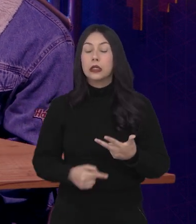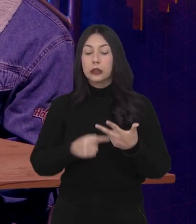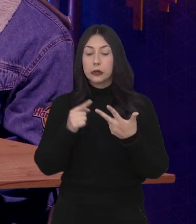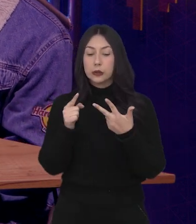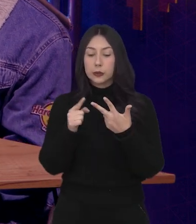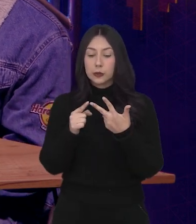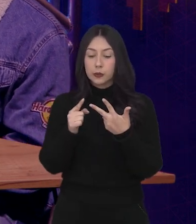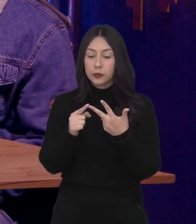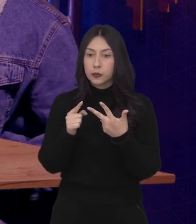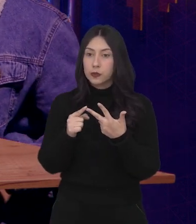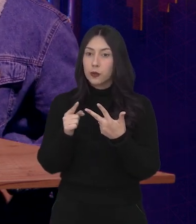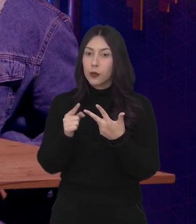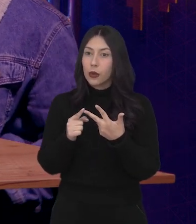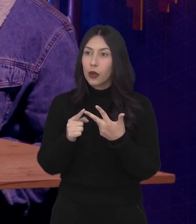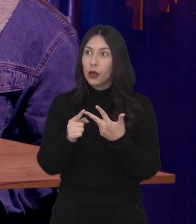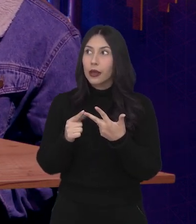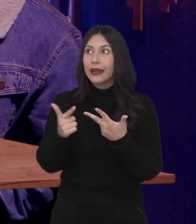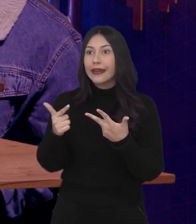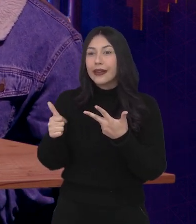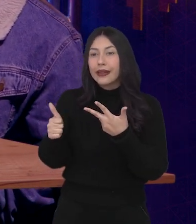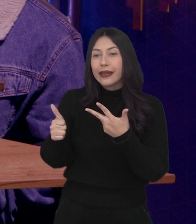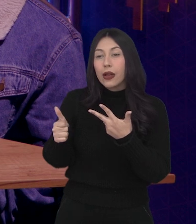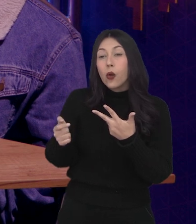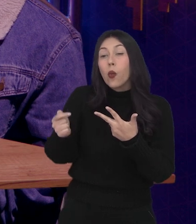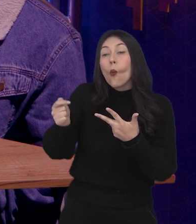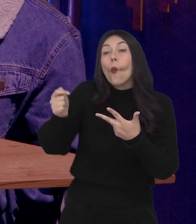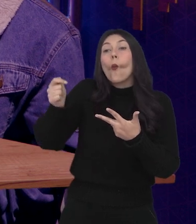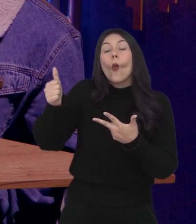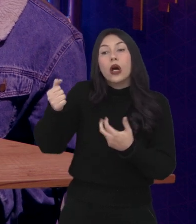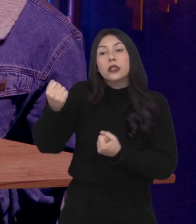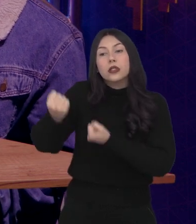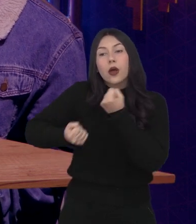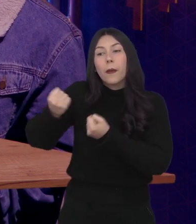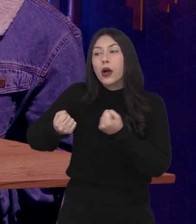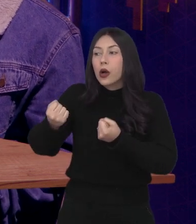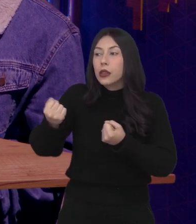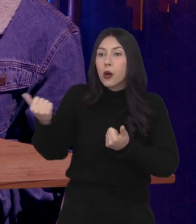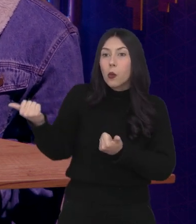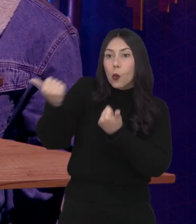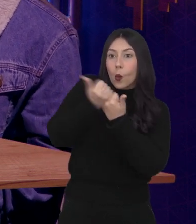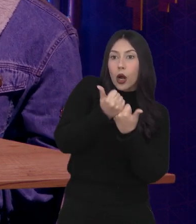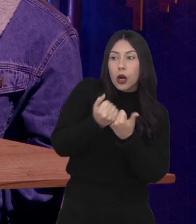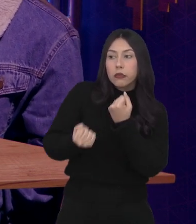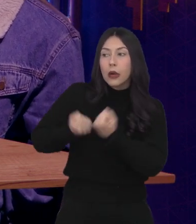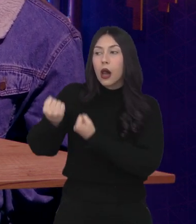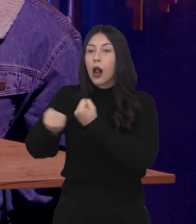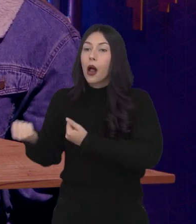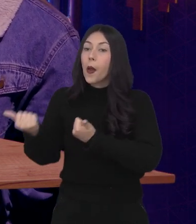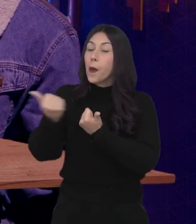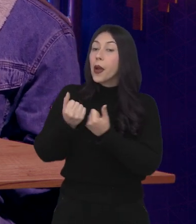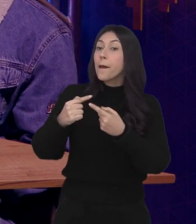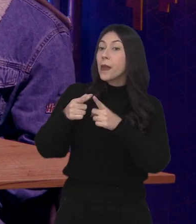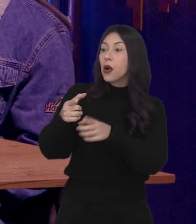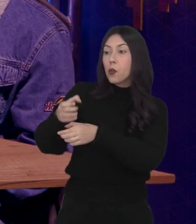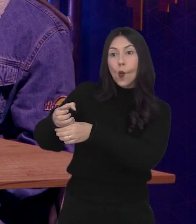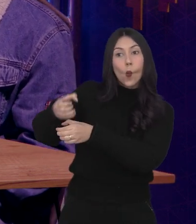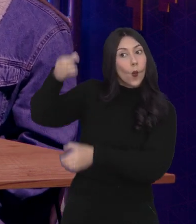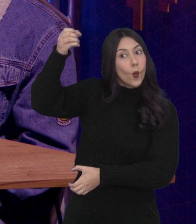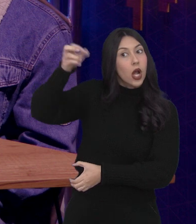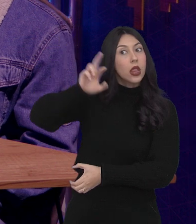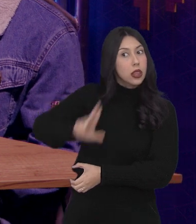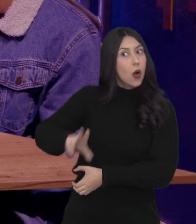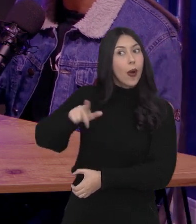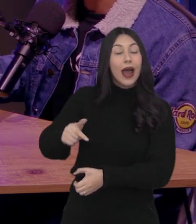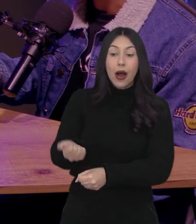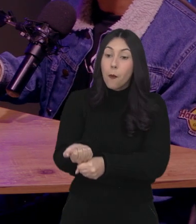Tinha o precursor da corrida por revezamento, só que ao invés de ser um bastão normal,